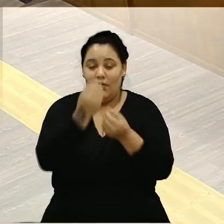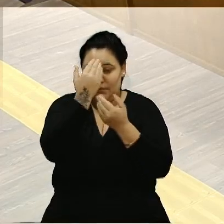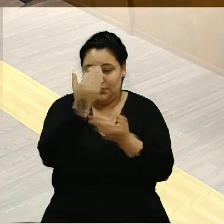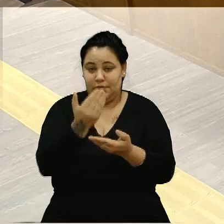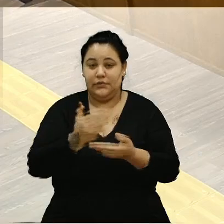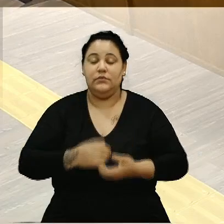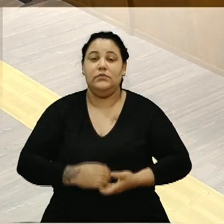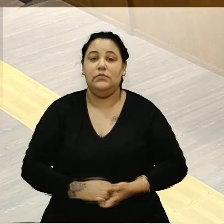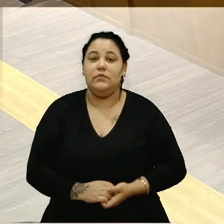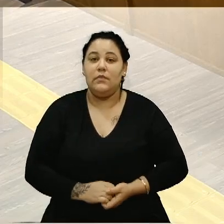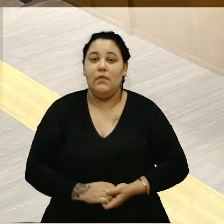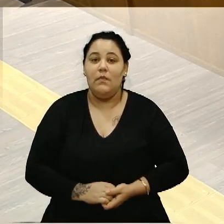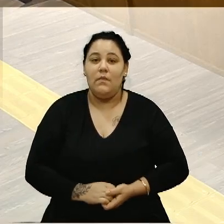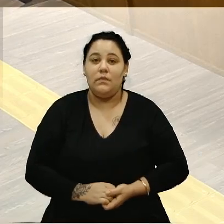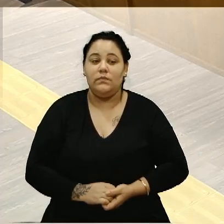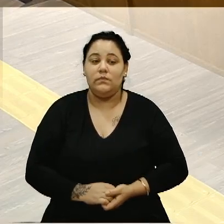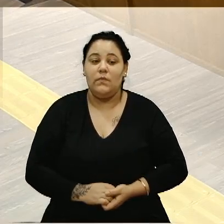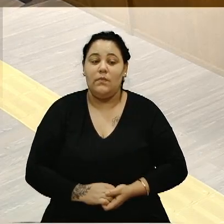obrigada.